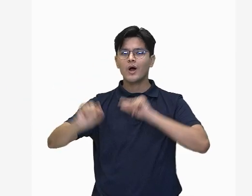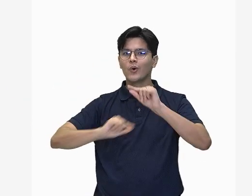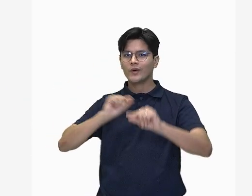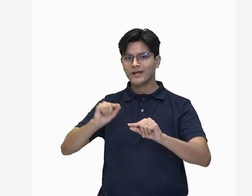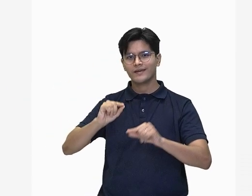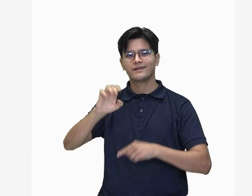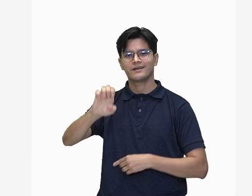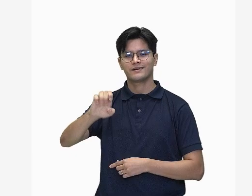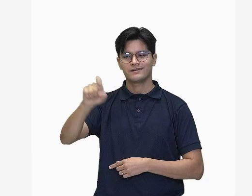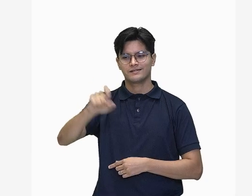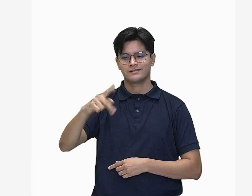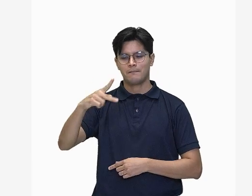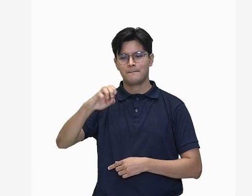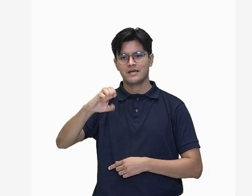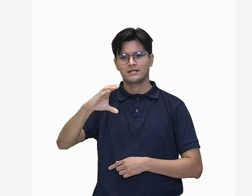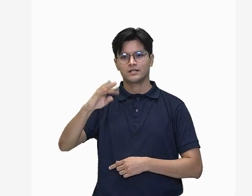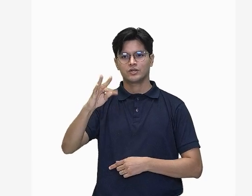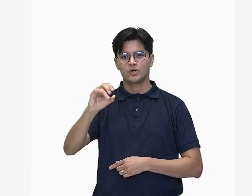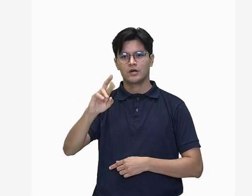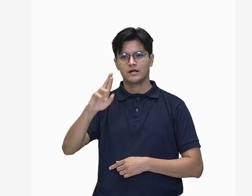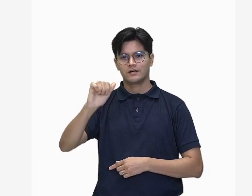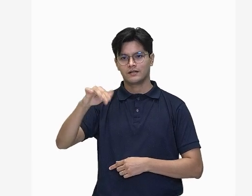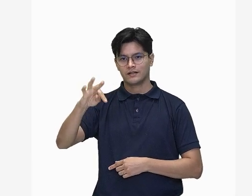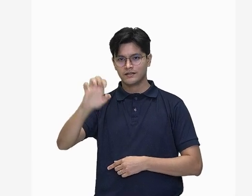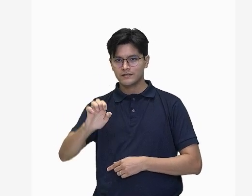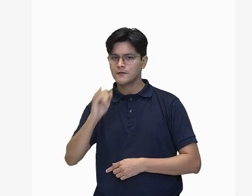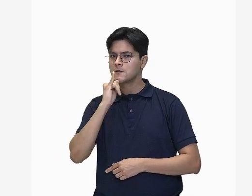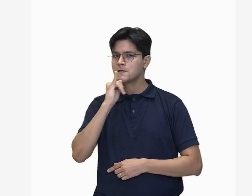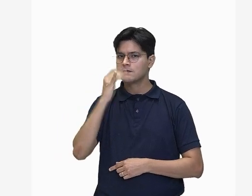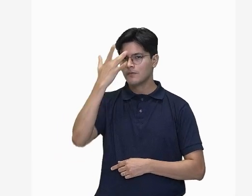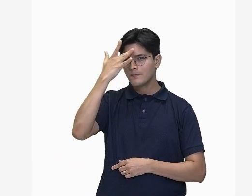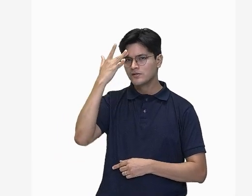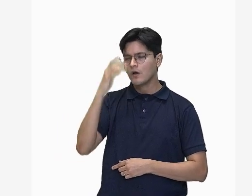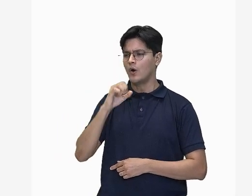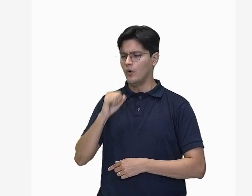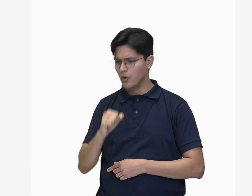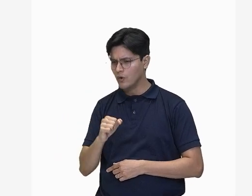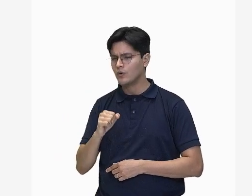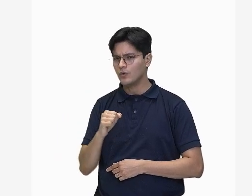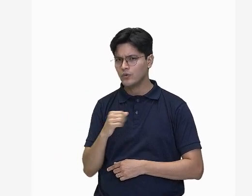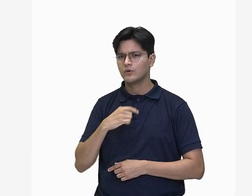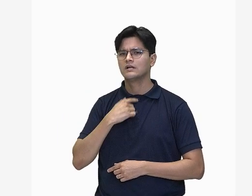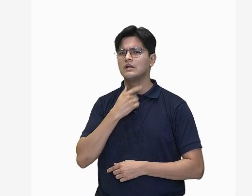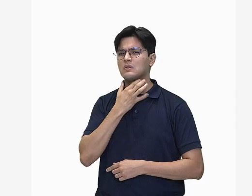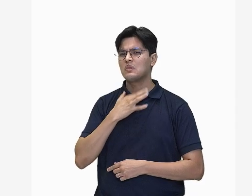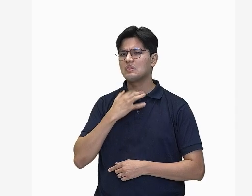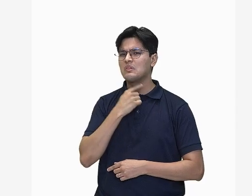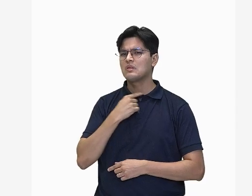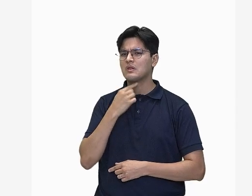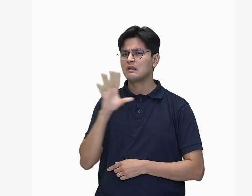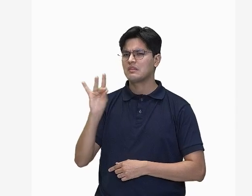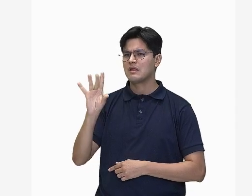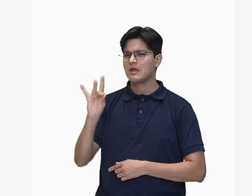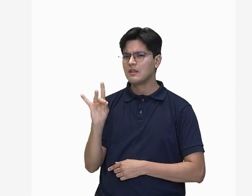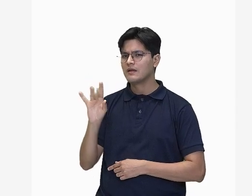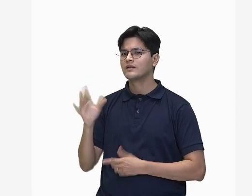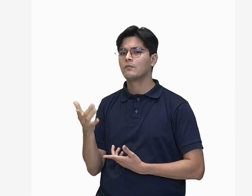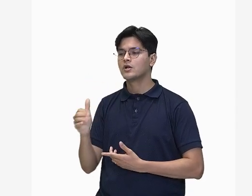expectorante. Temos o próximo aí bem famoso também, né? E o hortelã, menta